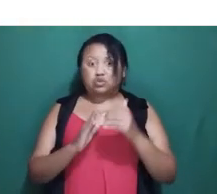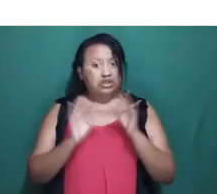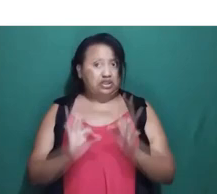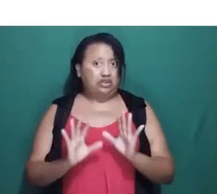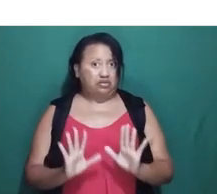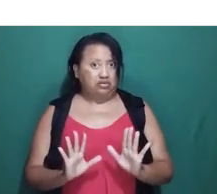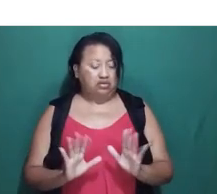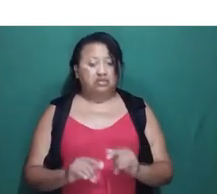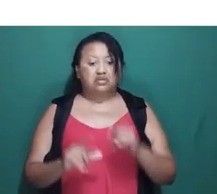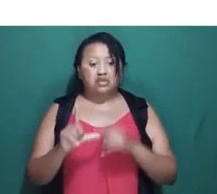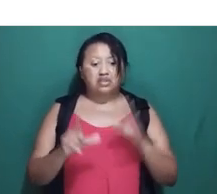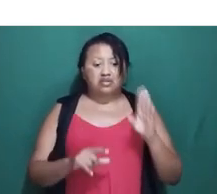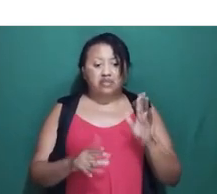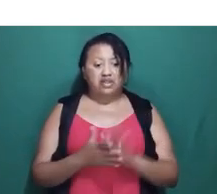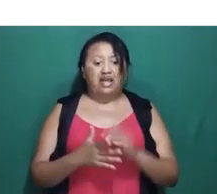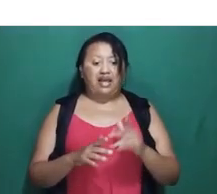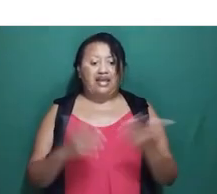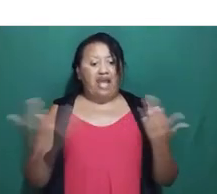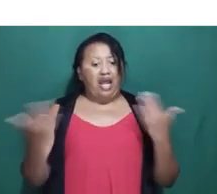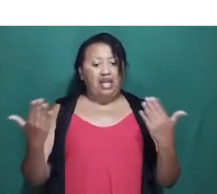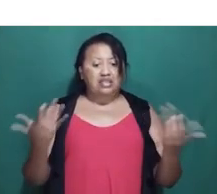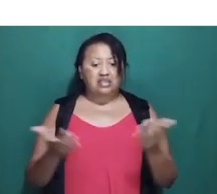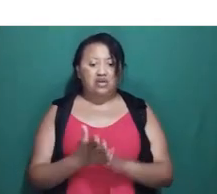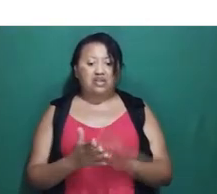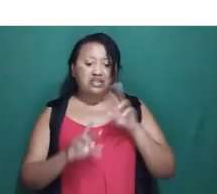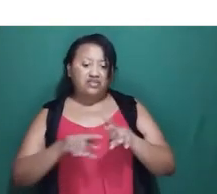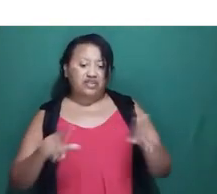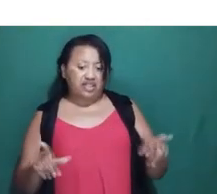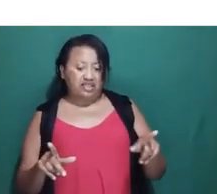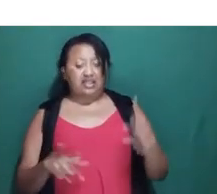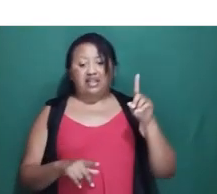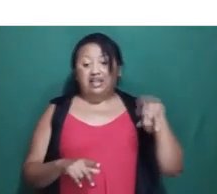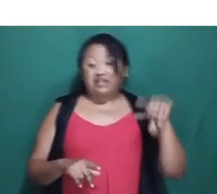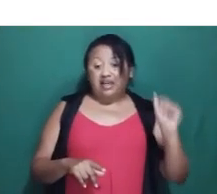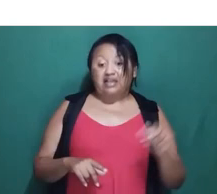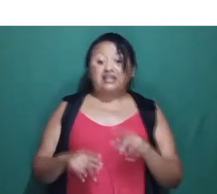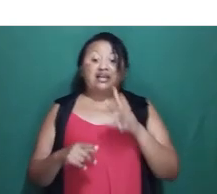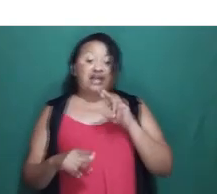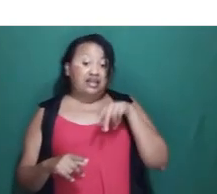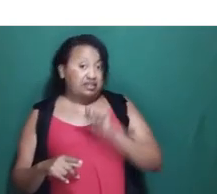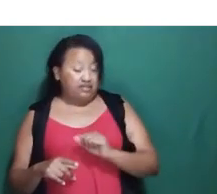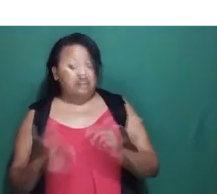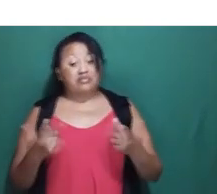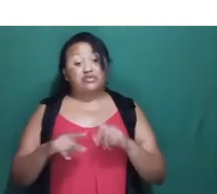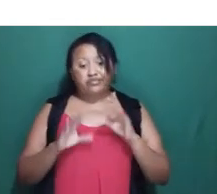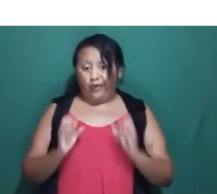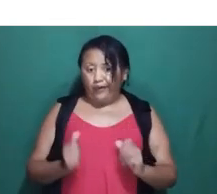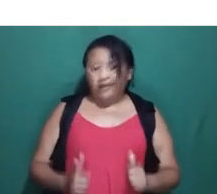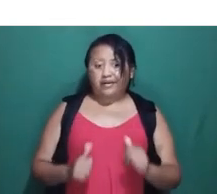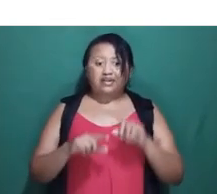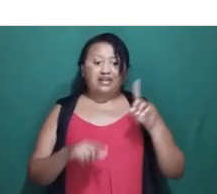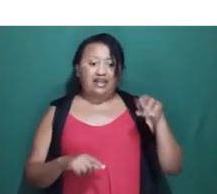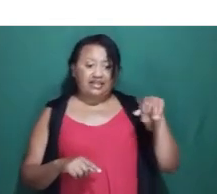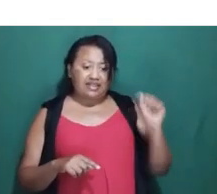em relação as bases nitrogenadas a diferenças e semelhanças entre DNA e RNA tudo bem no DNA